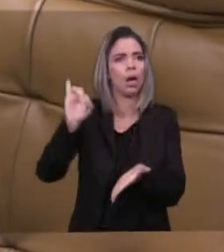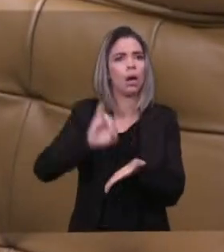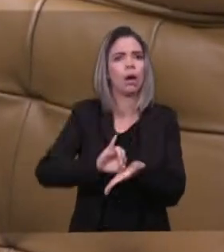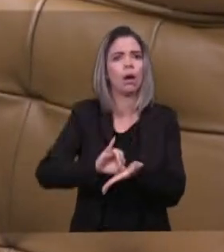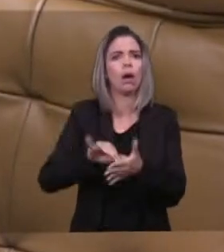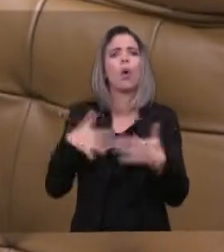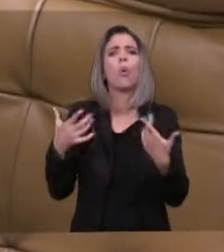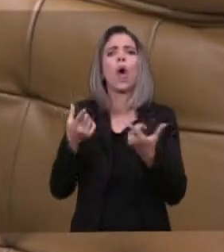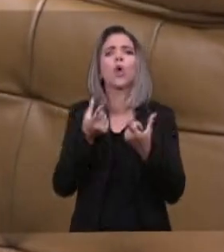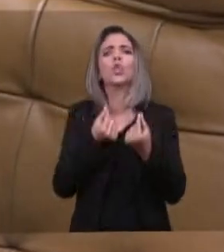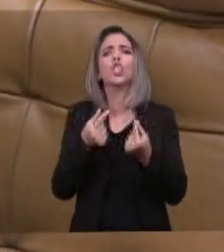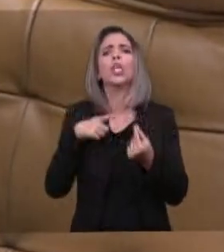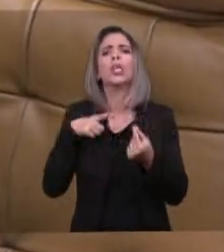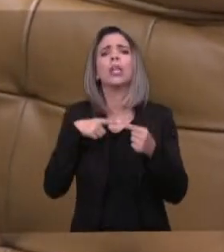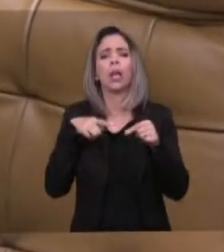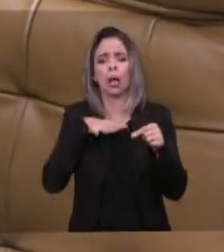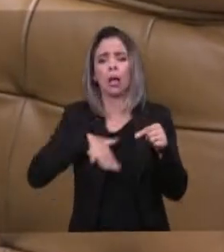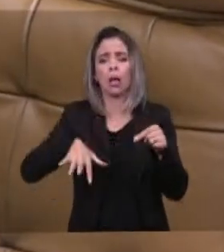na aldeia?